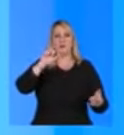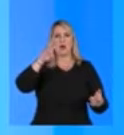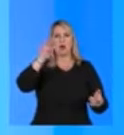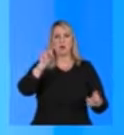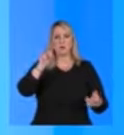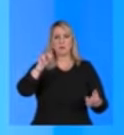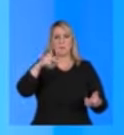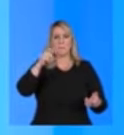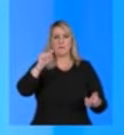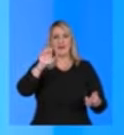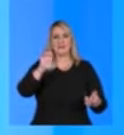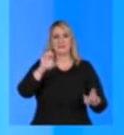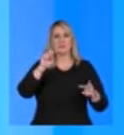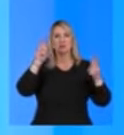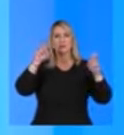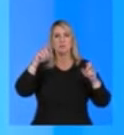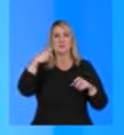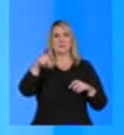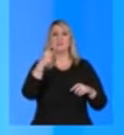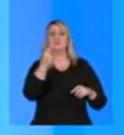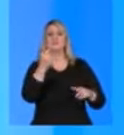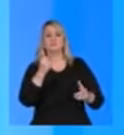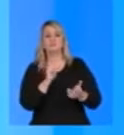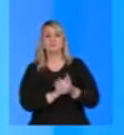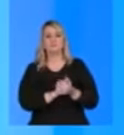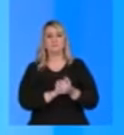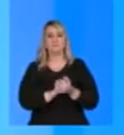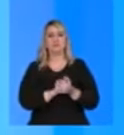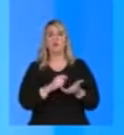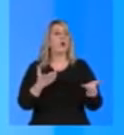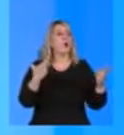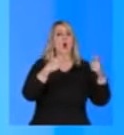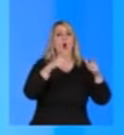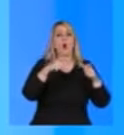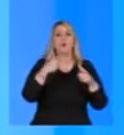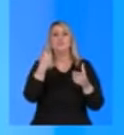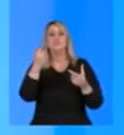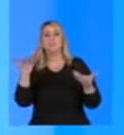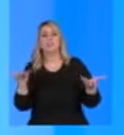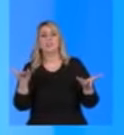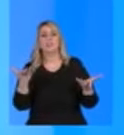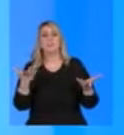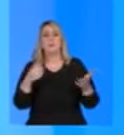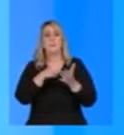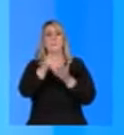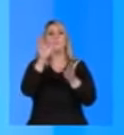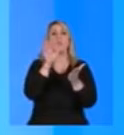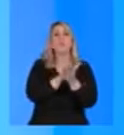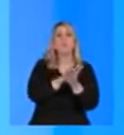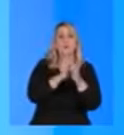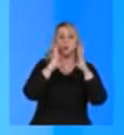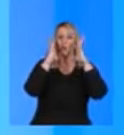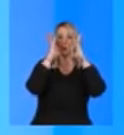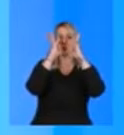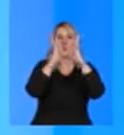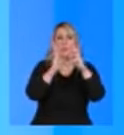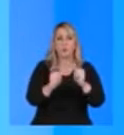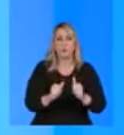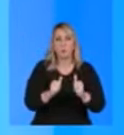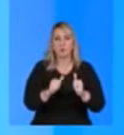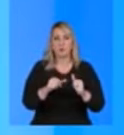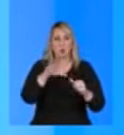estão fazendo sobre o seu dinheiro além de tudo ninguém sabe por onde vai também esse dinheiro dessa multa dessas multas do dos